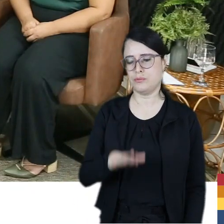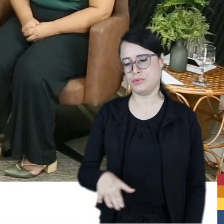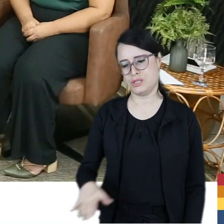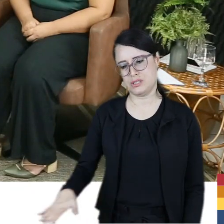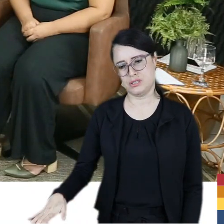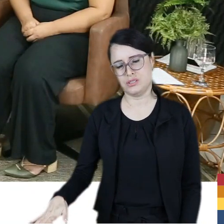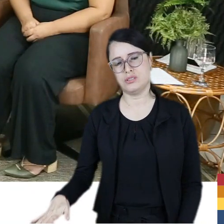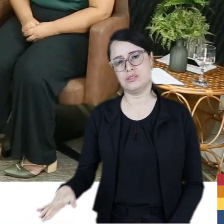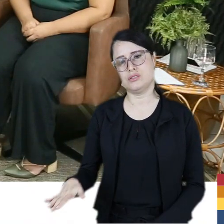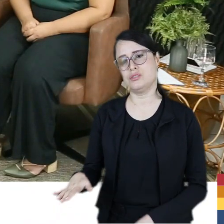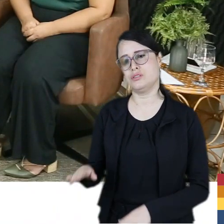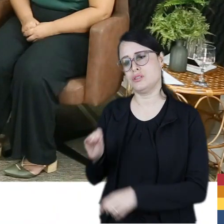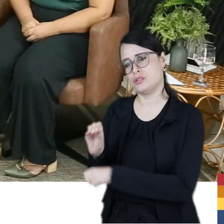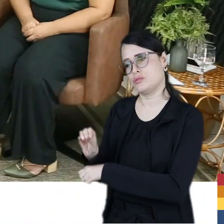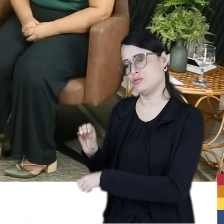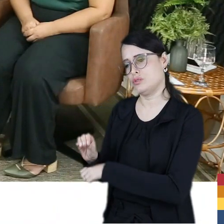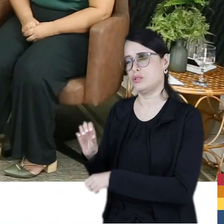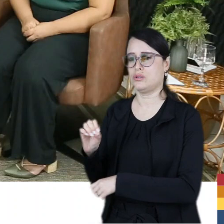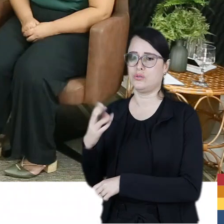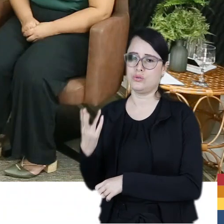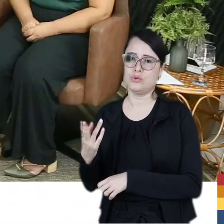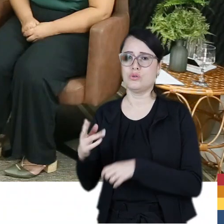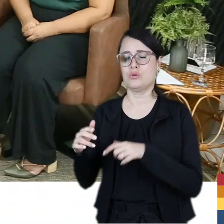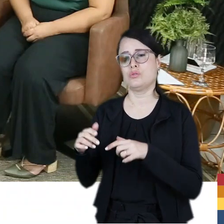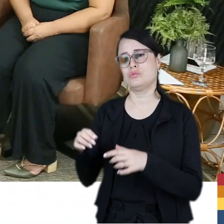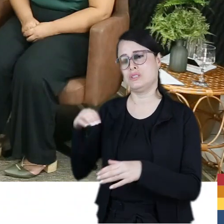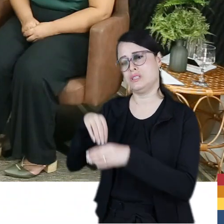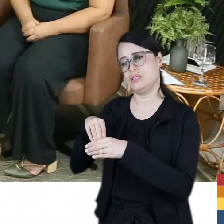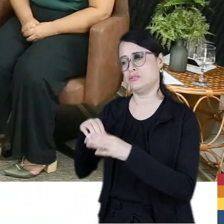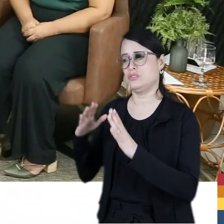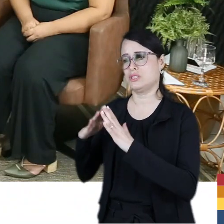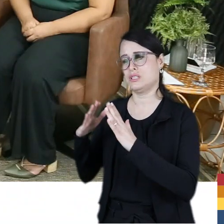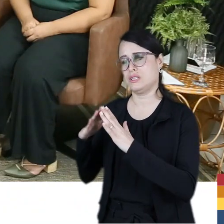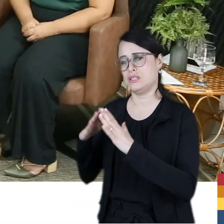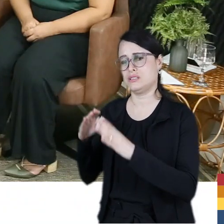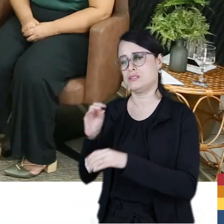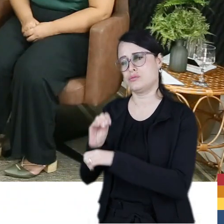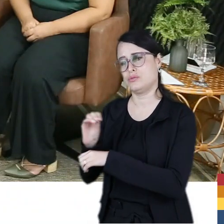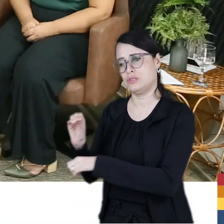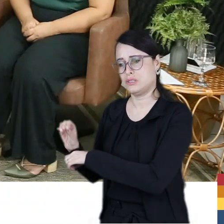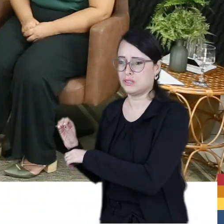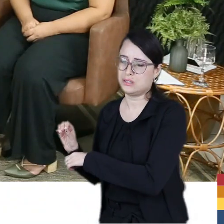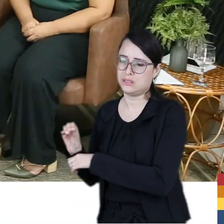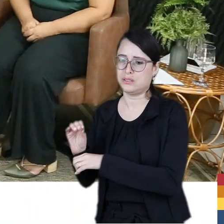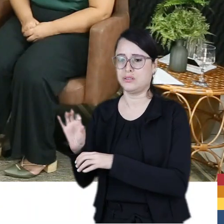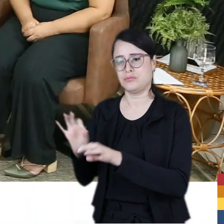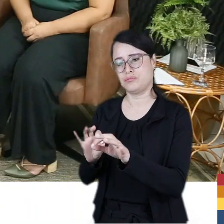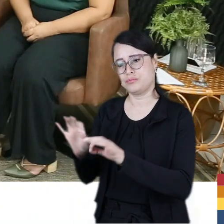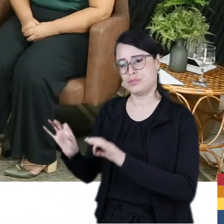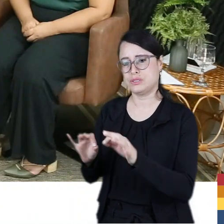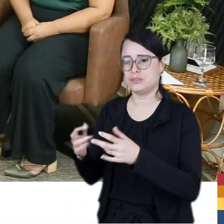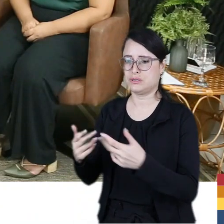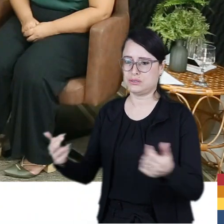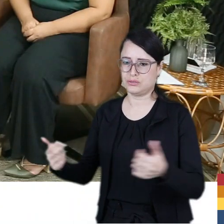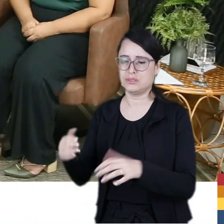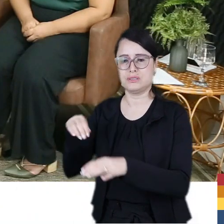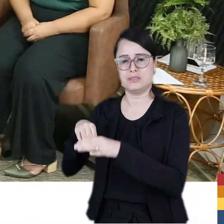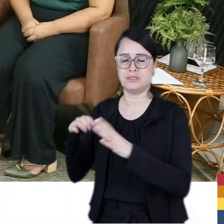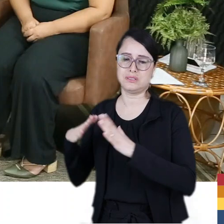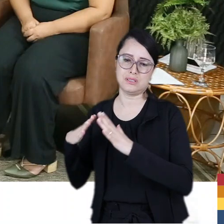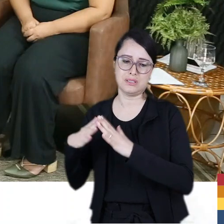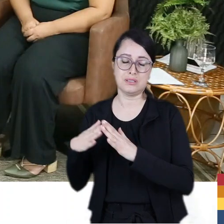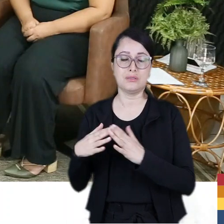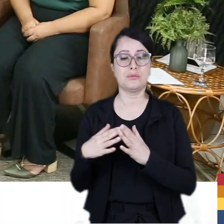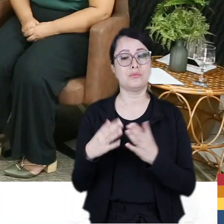e precisou abandonar os estudos seja para cuidar do seu filho seja para cuidar dos irmãos menores ou seja porque ela precisou